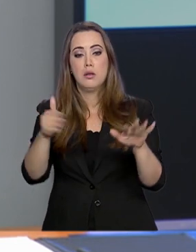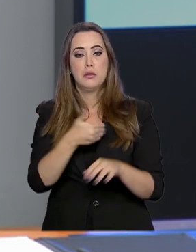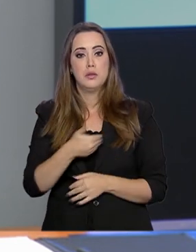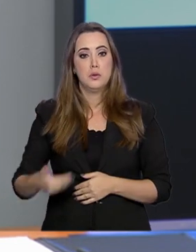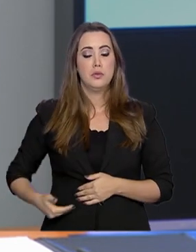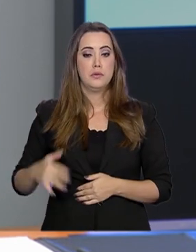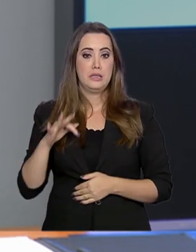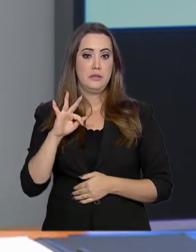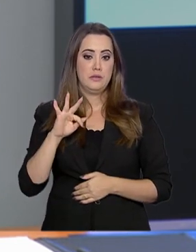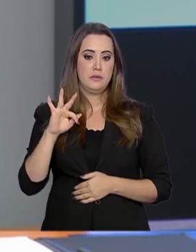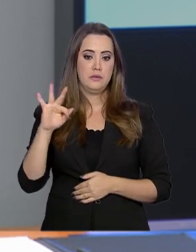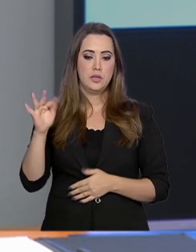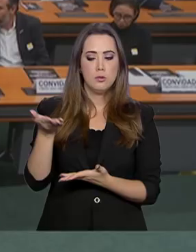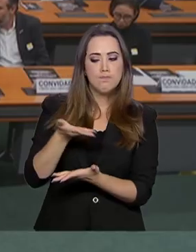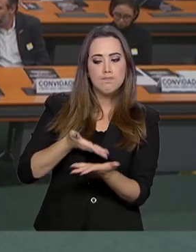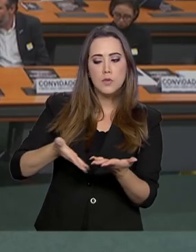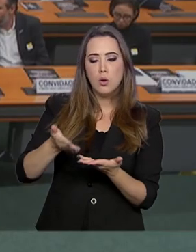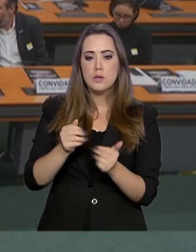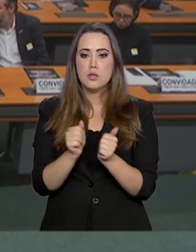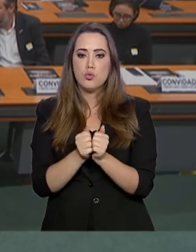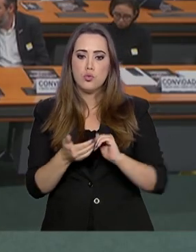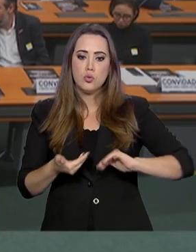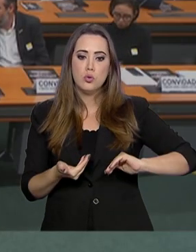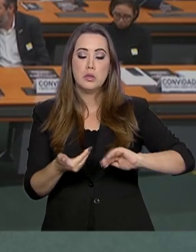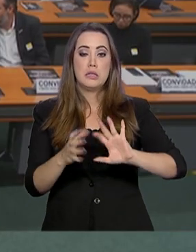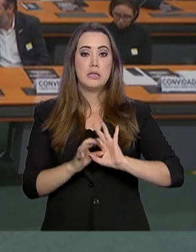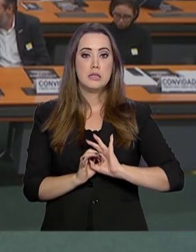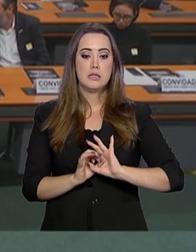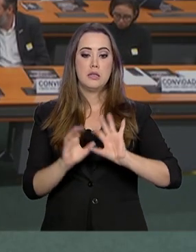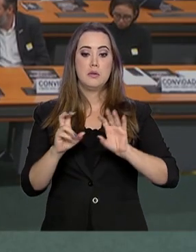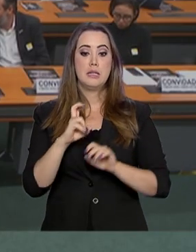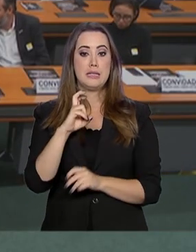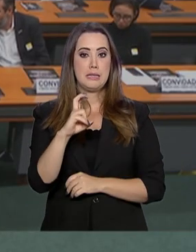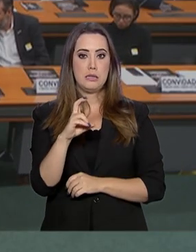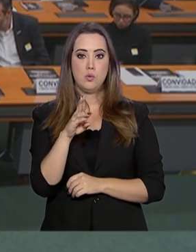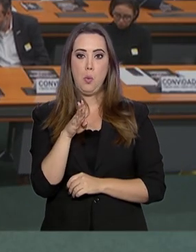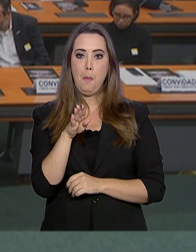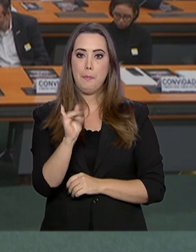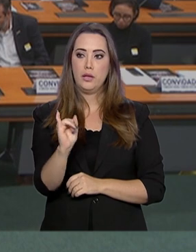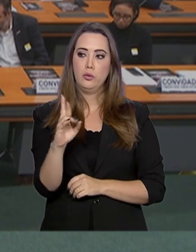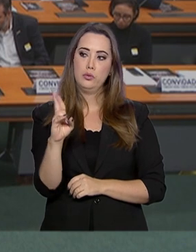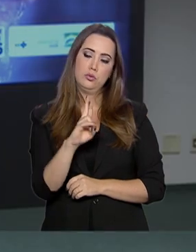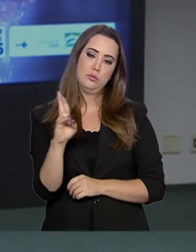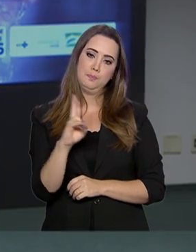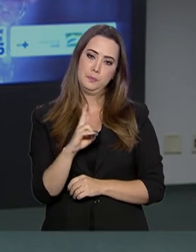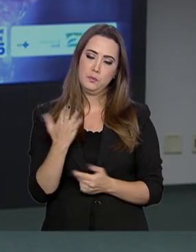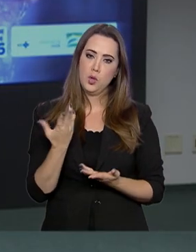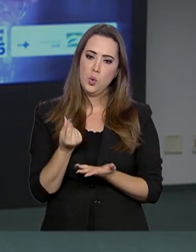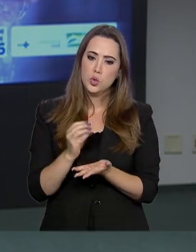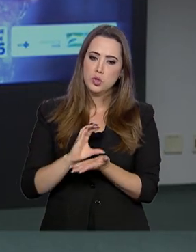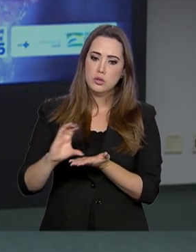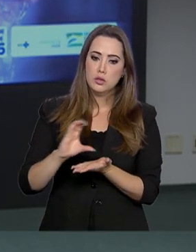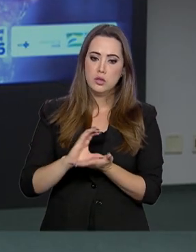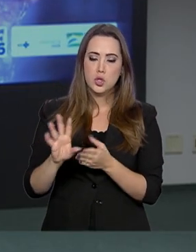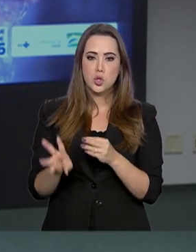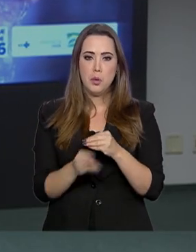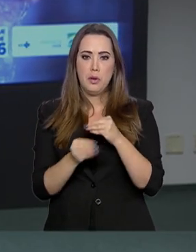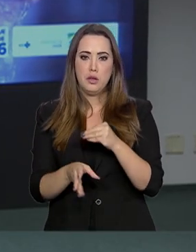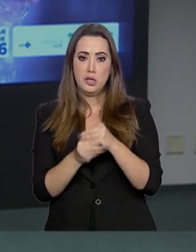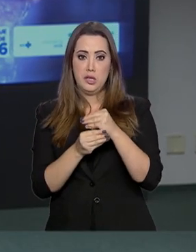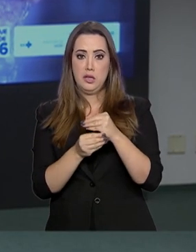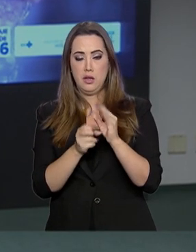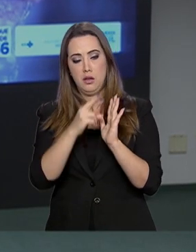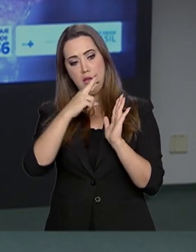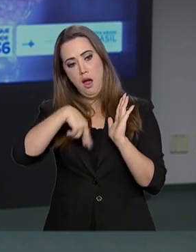federal negocia com o Congresso a liberação de cerca de 5 bilhões de reais. O recurso virá de emendas da